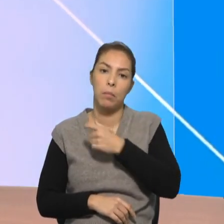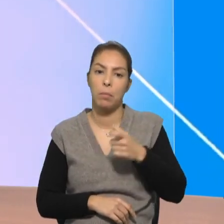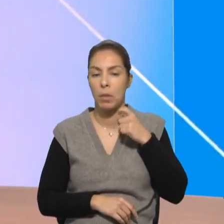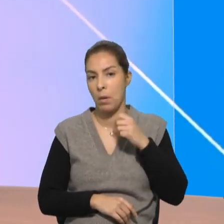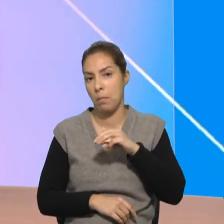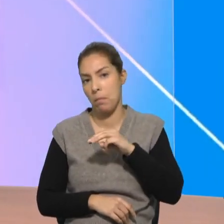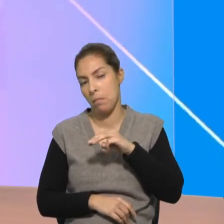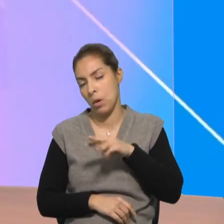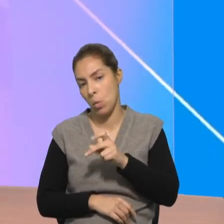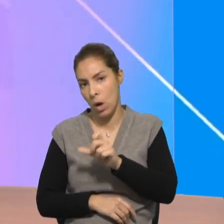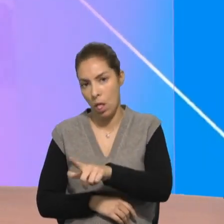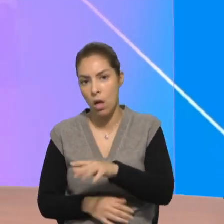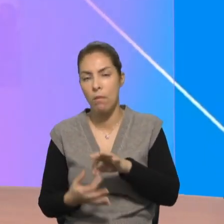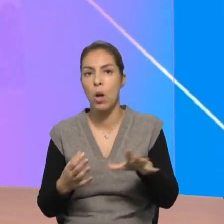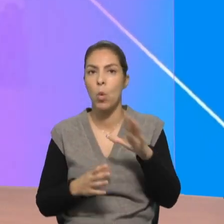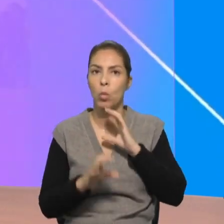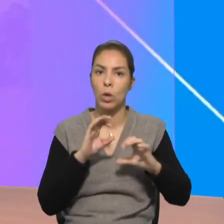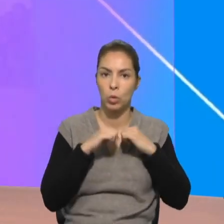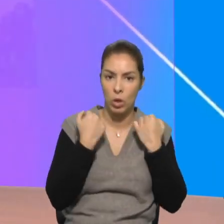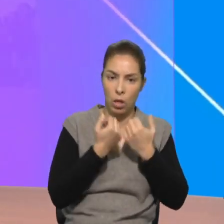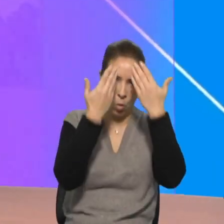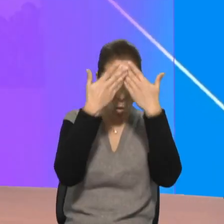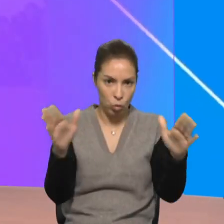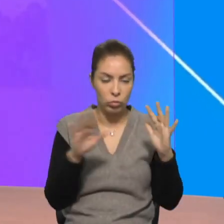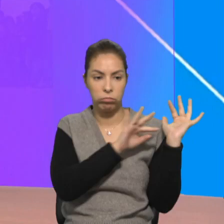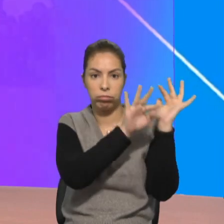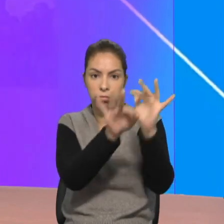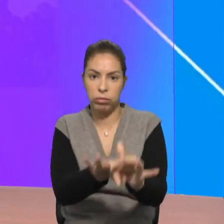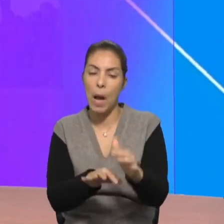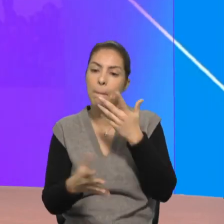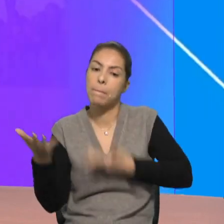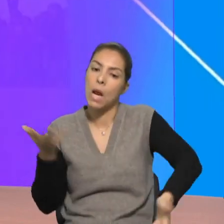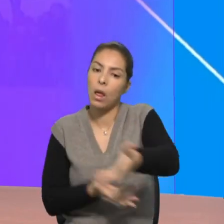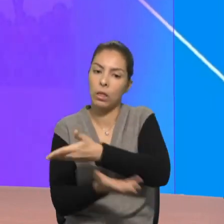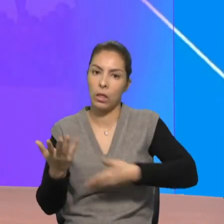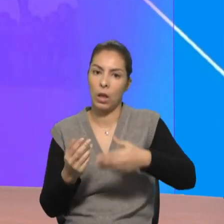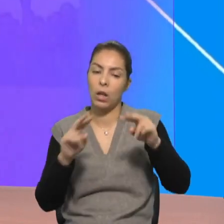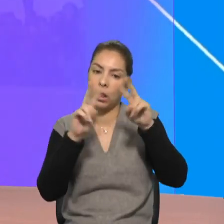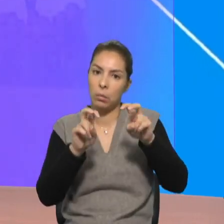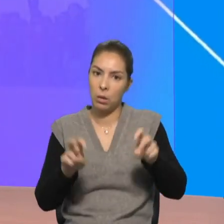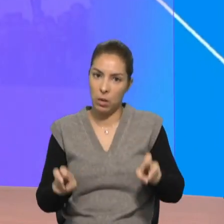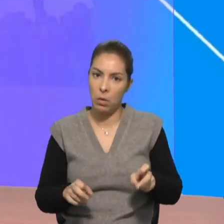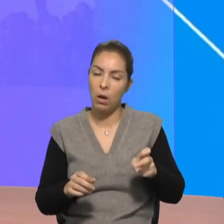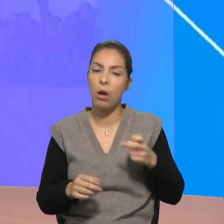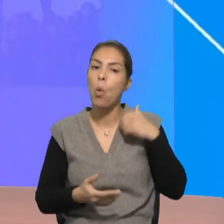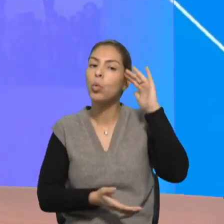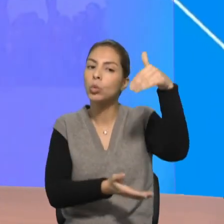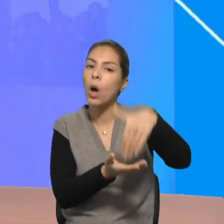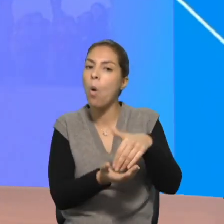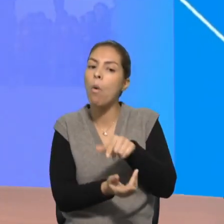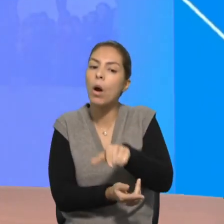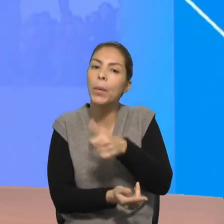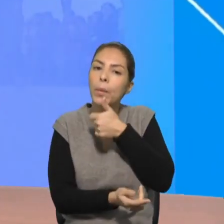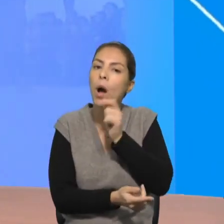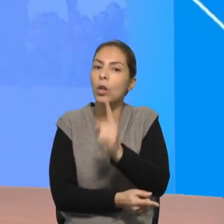à comunicação social a partir de uma certa altura para se poder, de alguma forma, partilhar mais amplamente as conclusões a que os